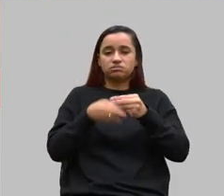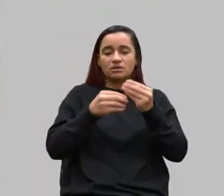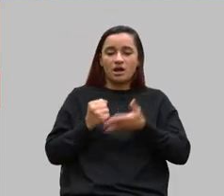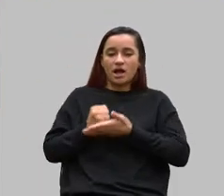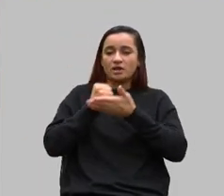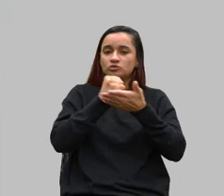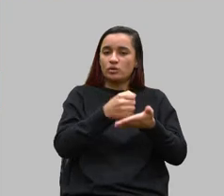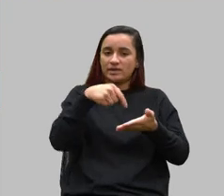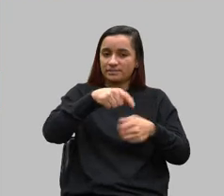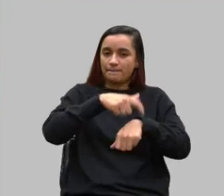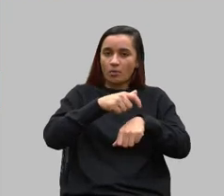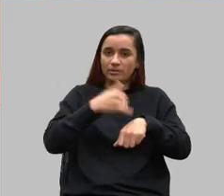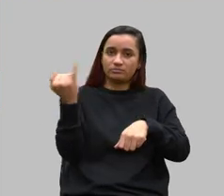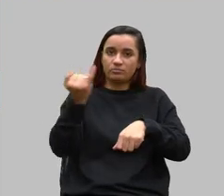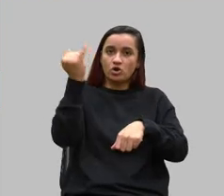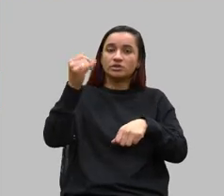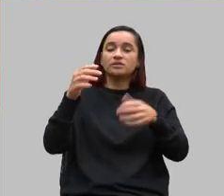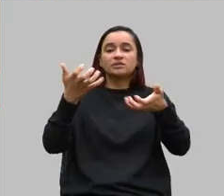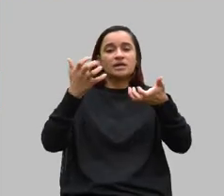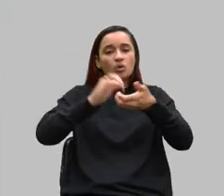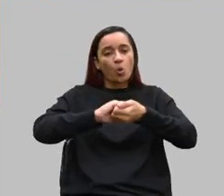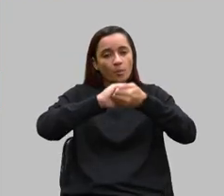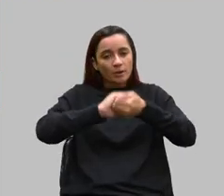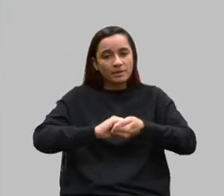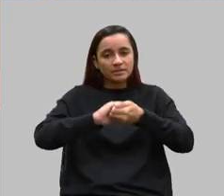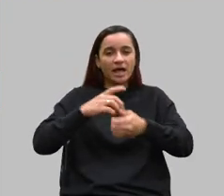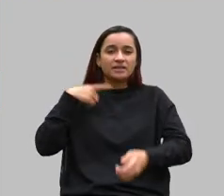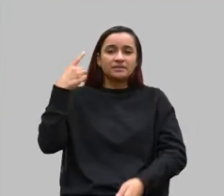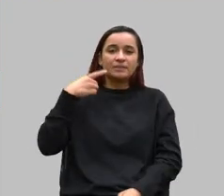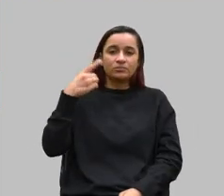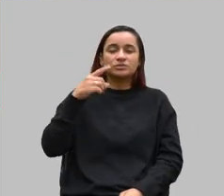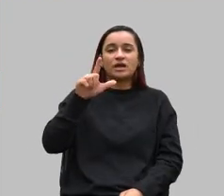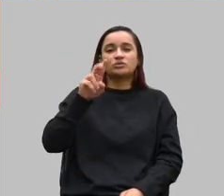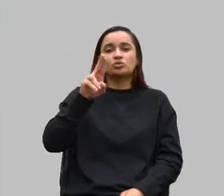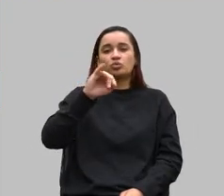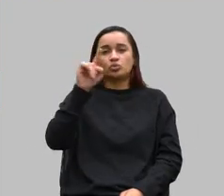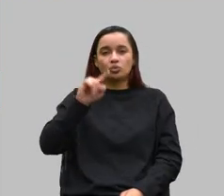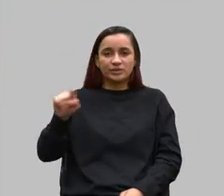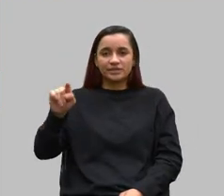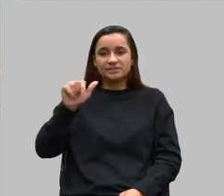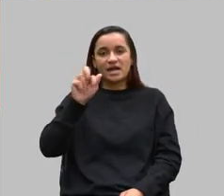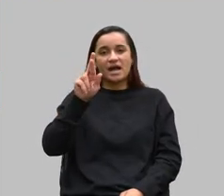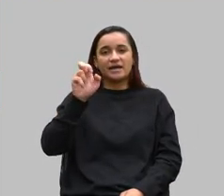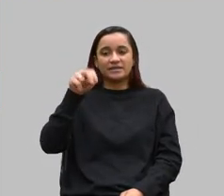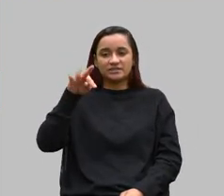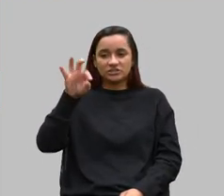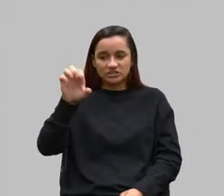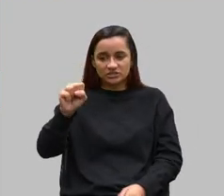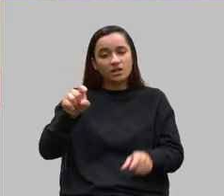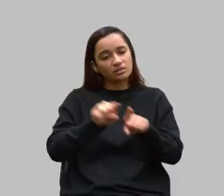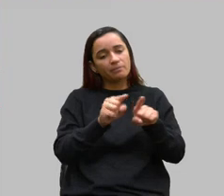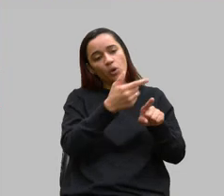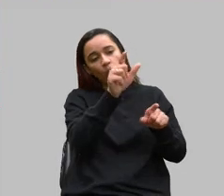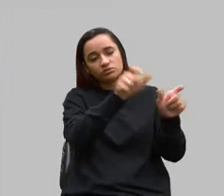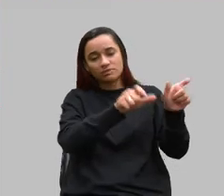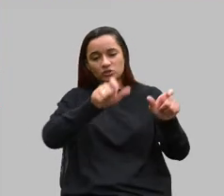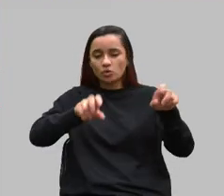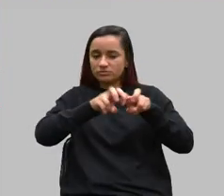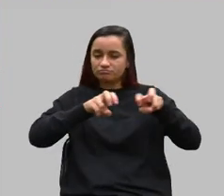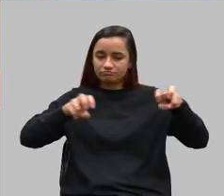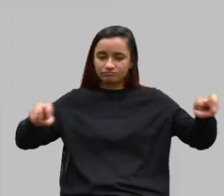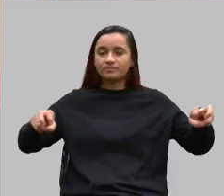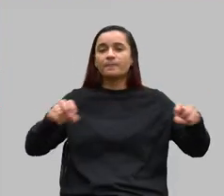deputado Ant Carlos e dos demais componentes da mesa Leonardo